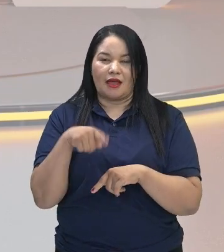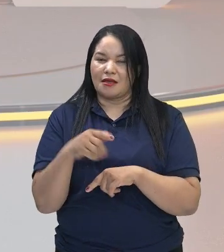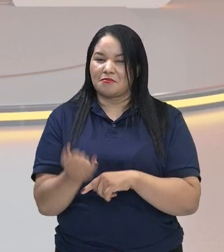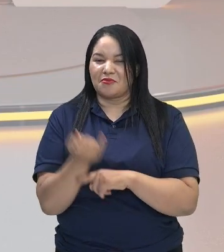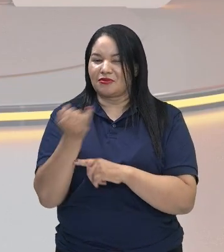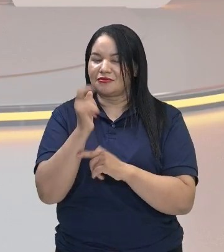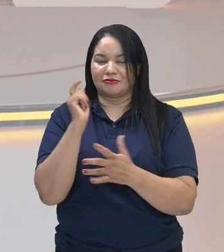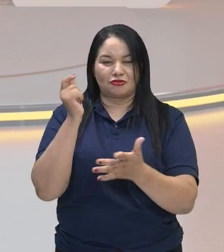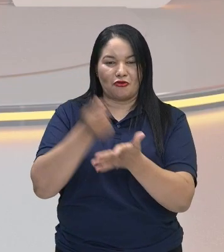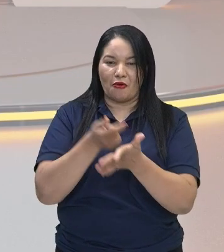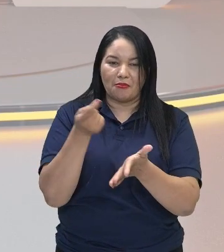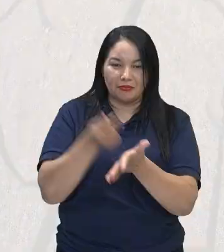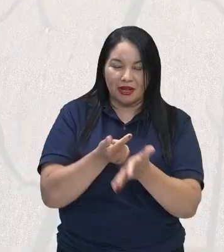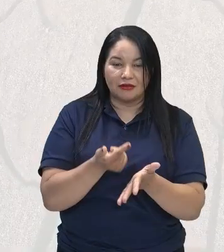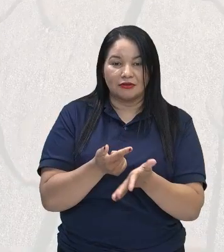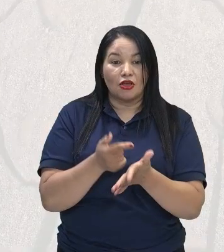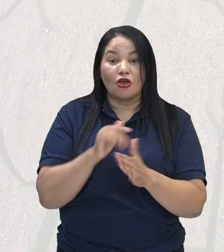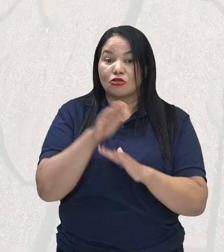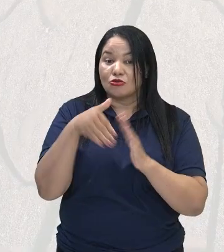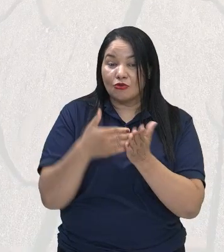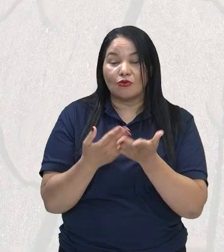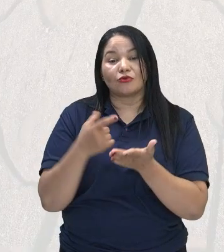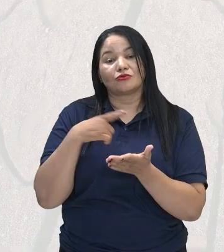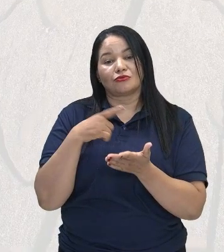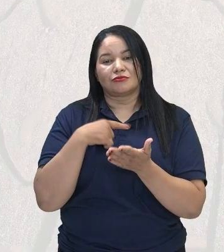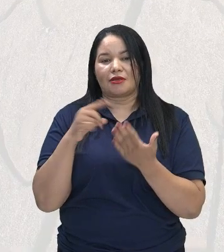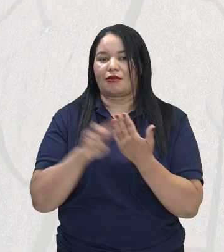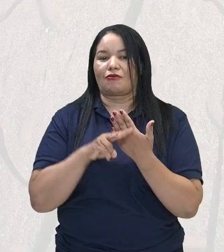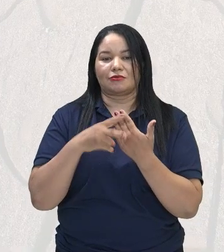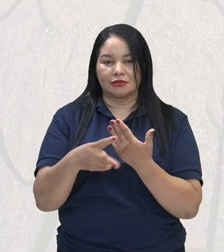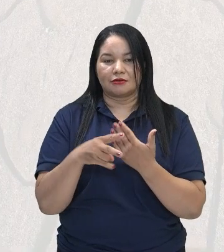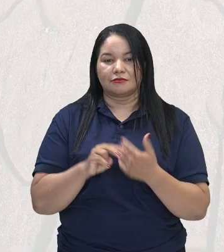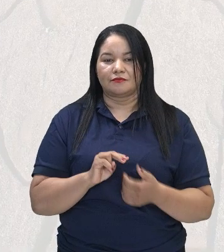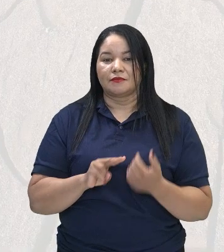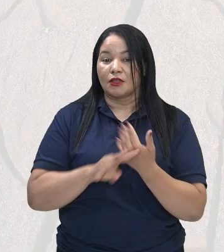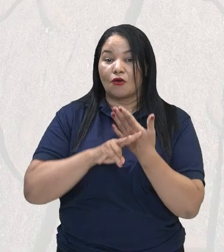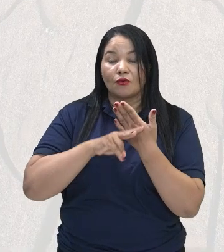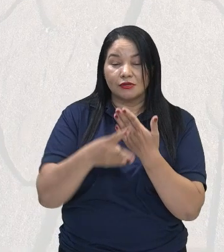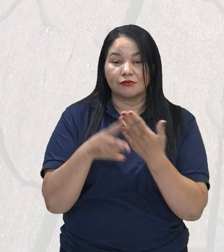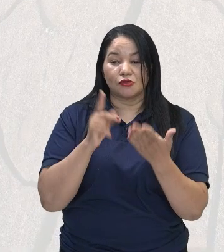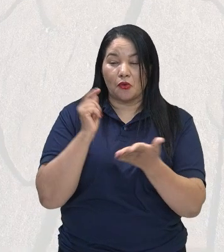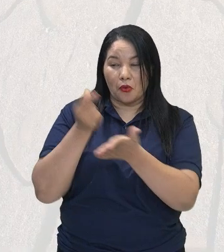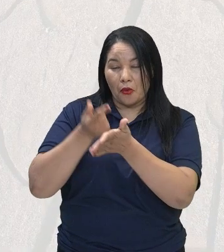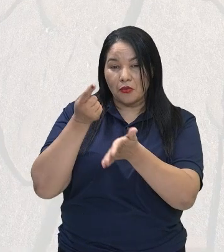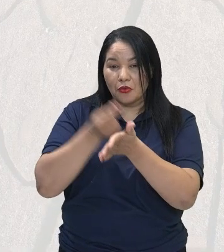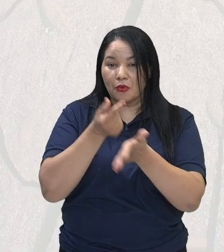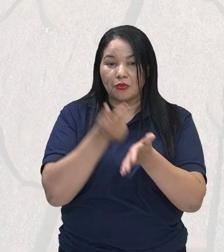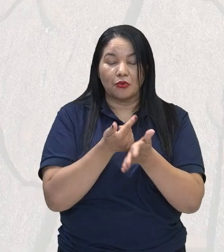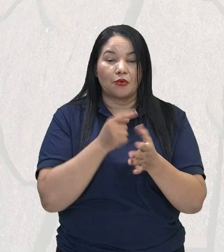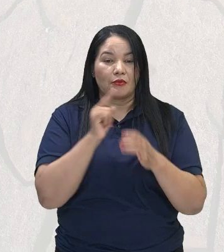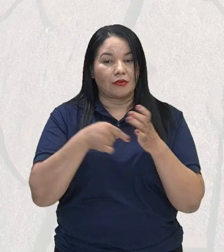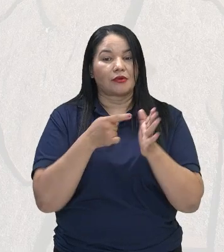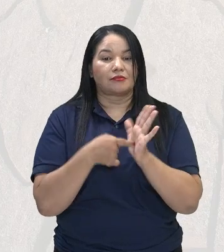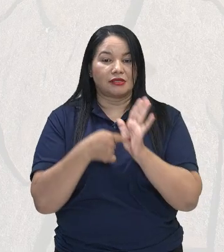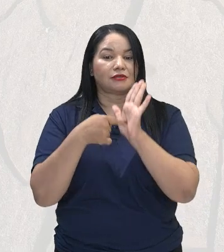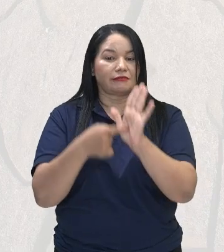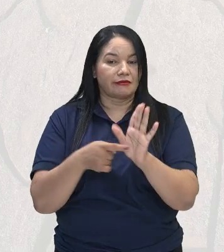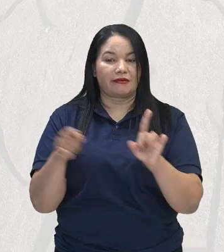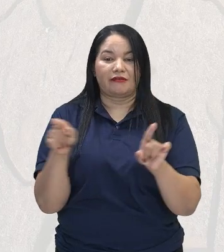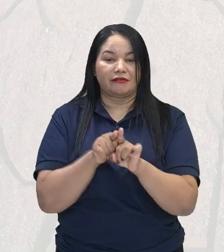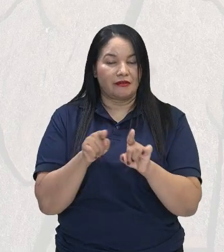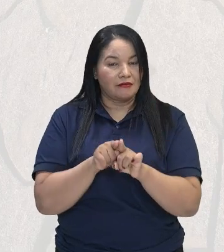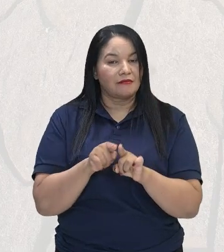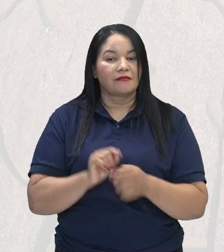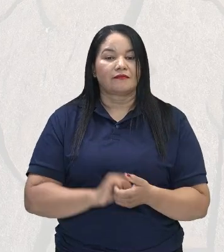gente, tudo isso tem consequências. As consequências do consumo global foram apresentadas para vocês.